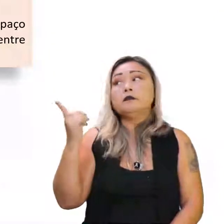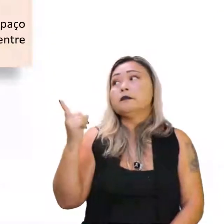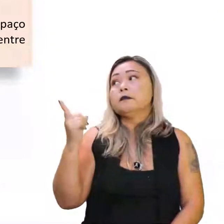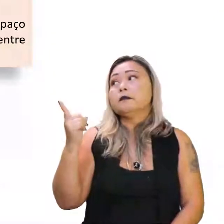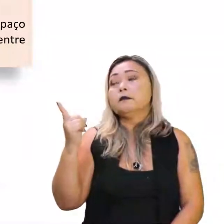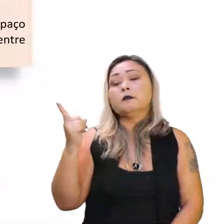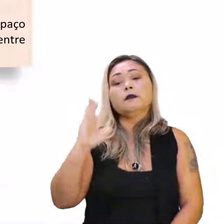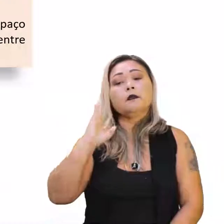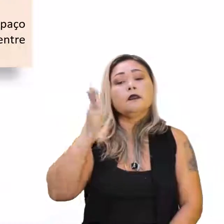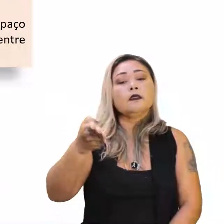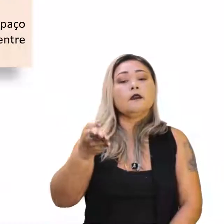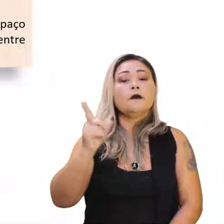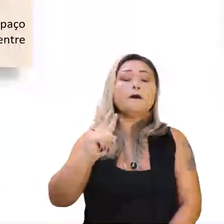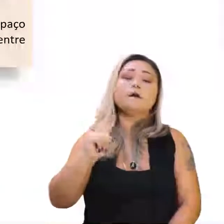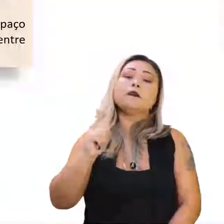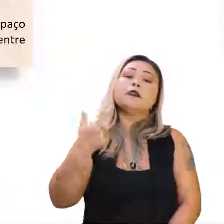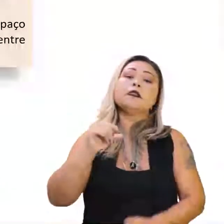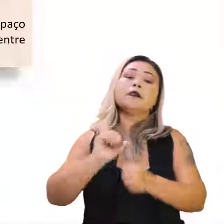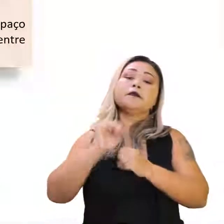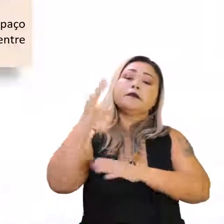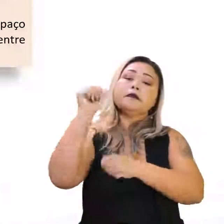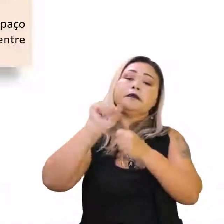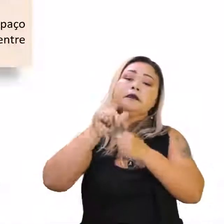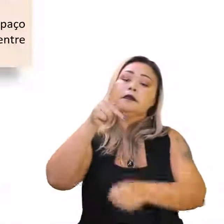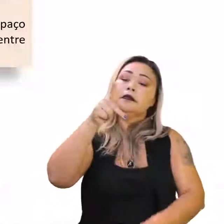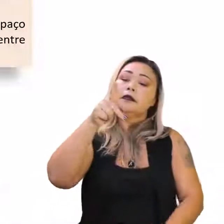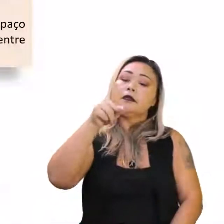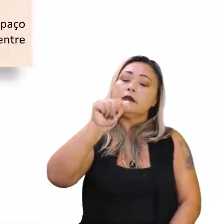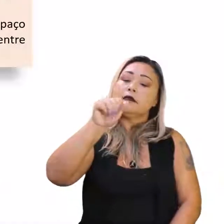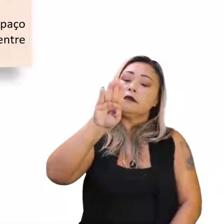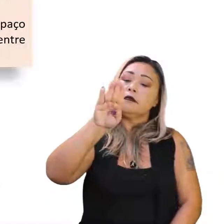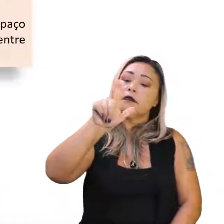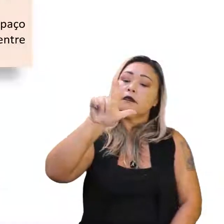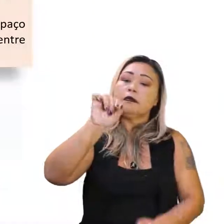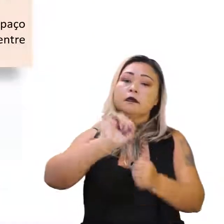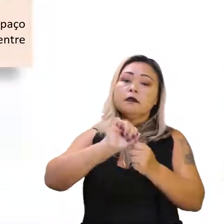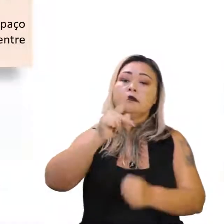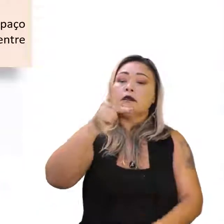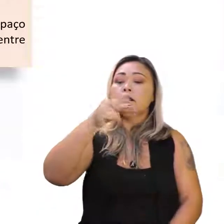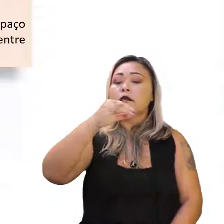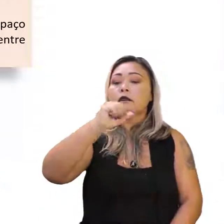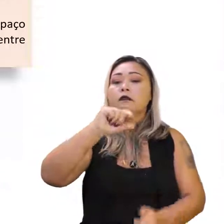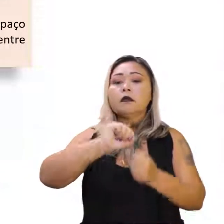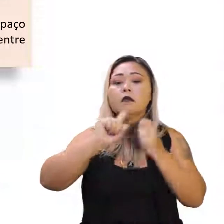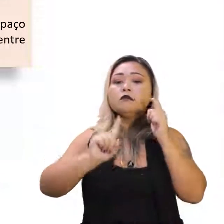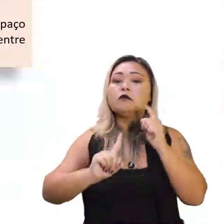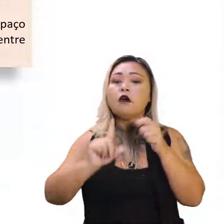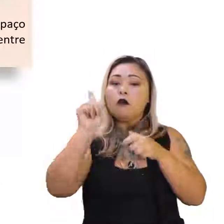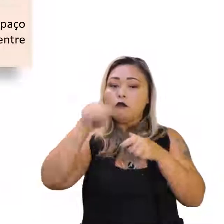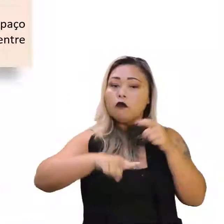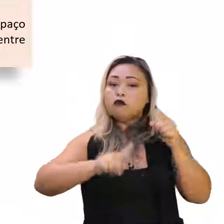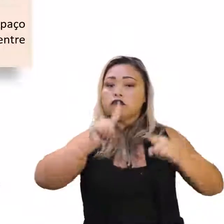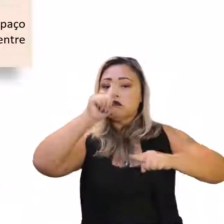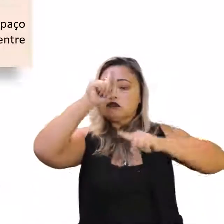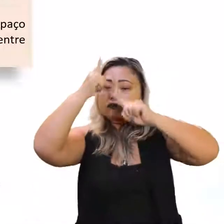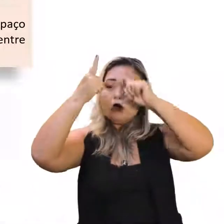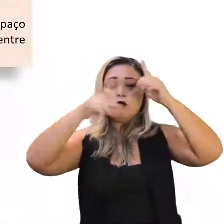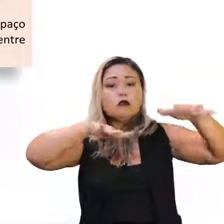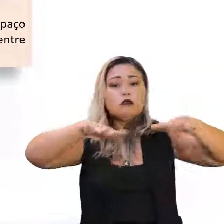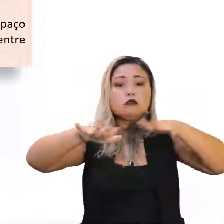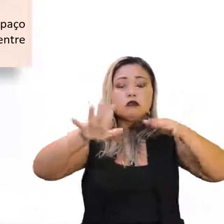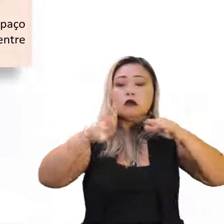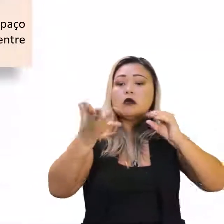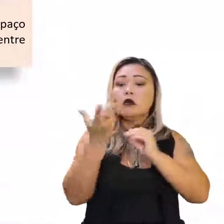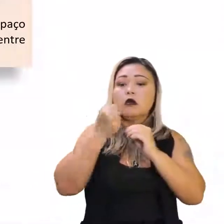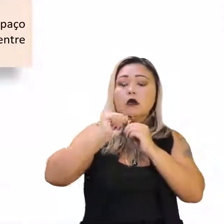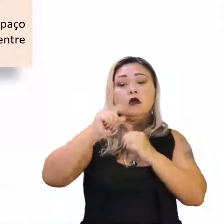foi enfatizado aí por Pablo Picasso, né, que foi um dos criadores desse movimento artístico. As formas são geometrizadas e